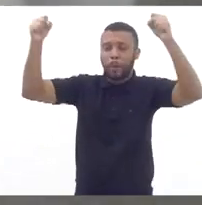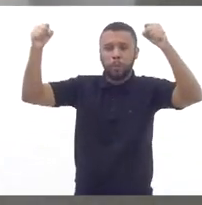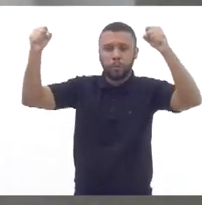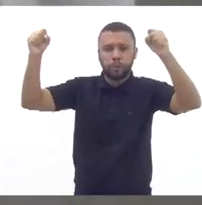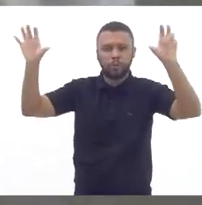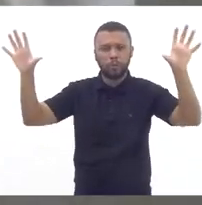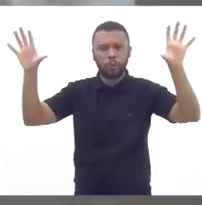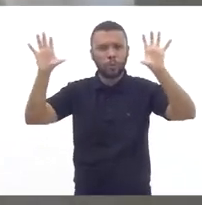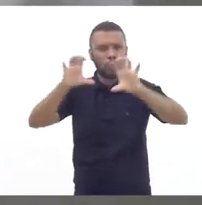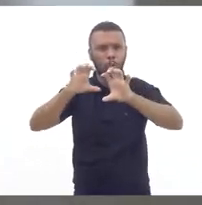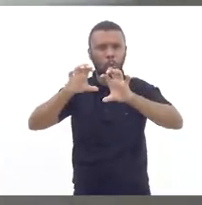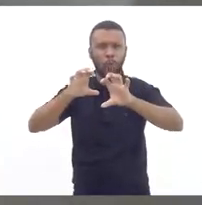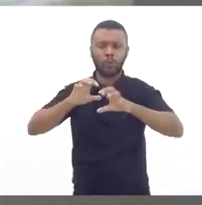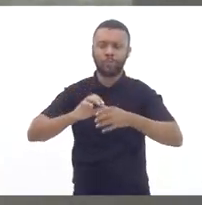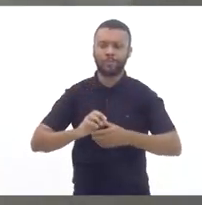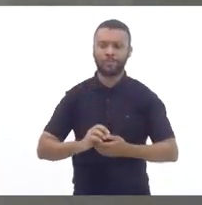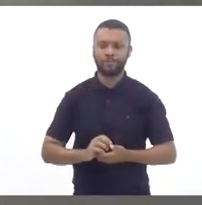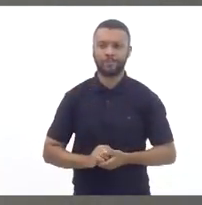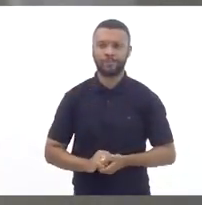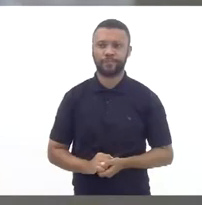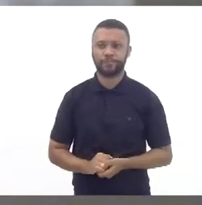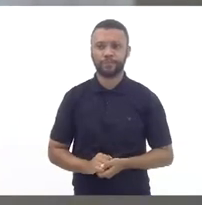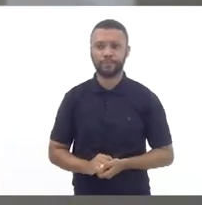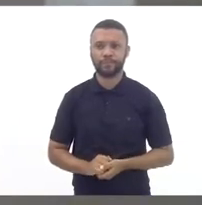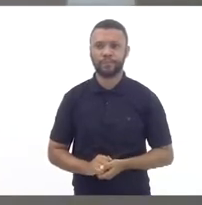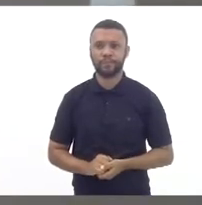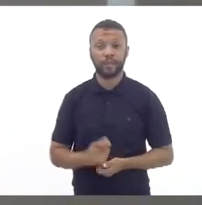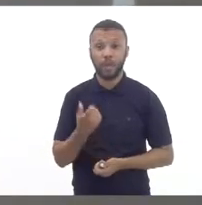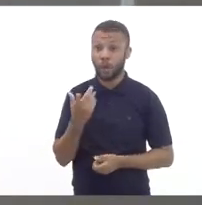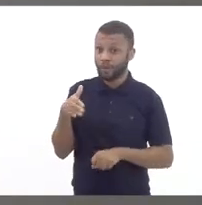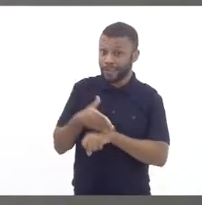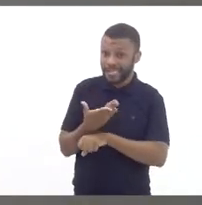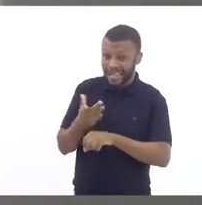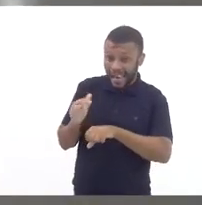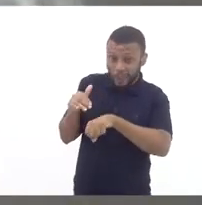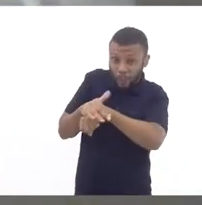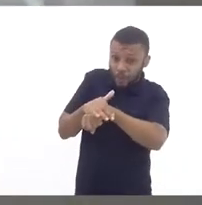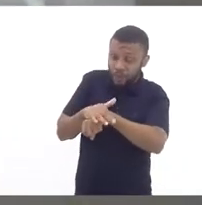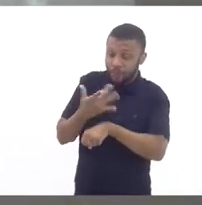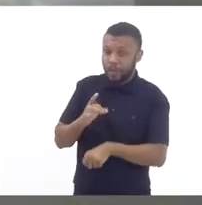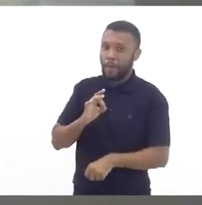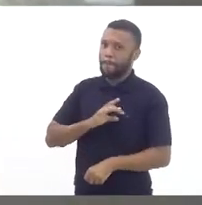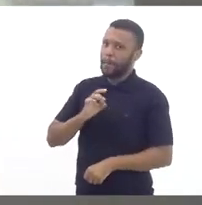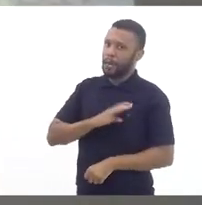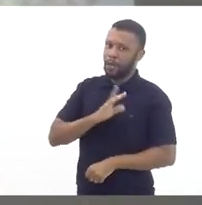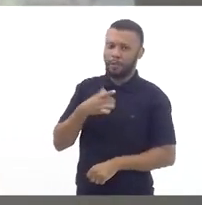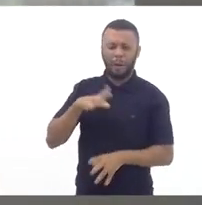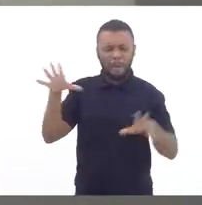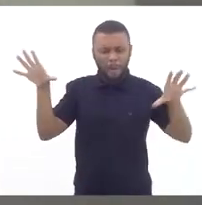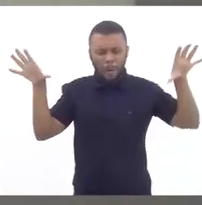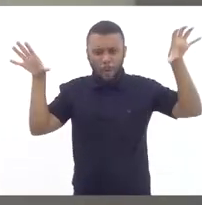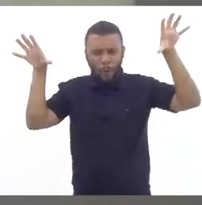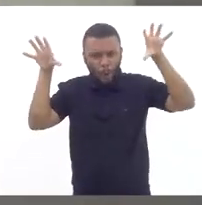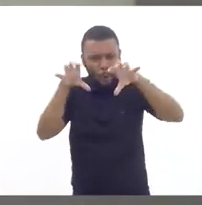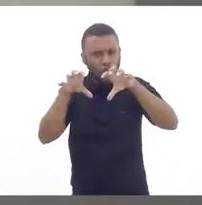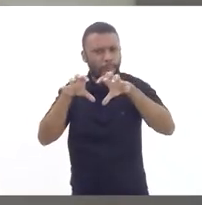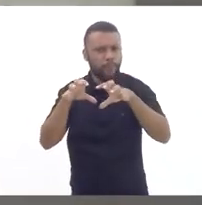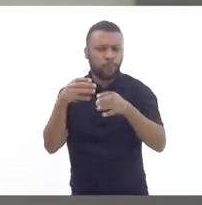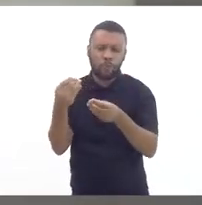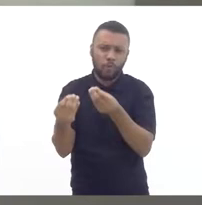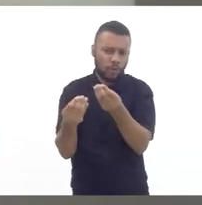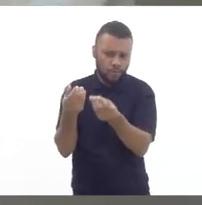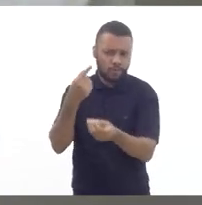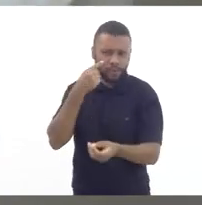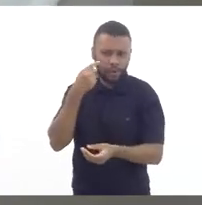Esse aqui é um breu. Eu não vim filmar aqui a noite porque eu tenho medo, porque é um breu danado. Essa aqui é toda iluminada do outro lado lá.